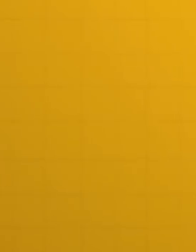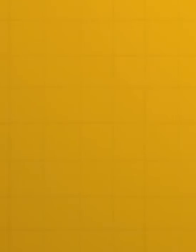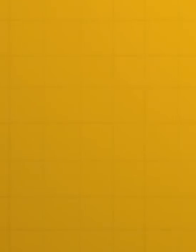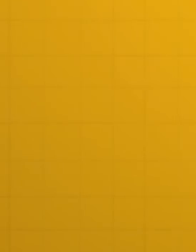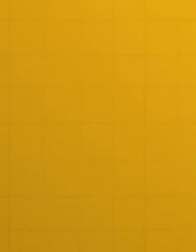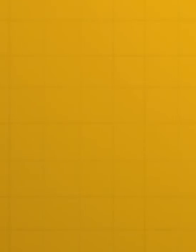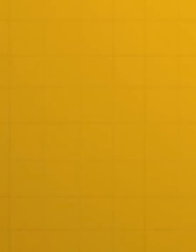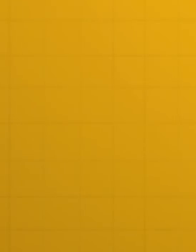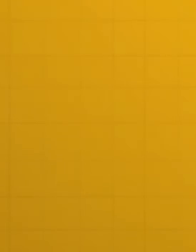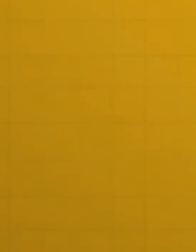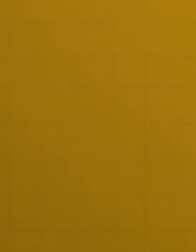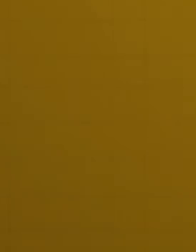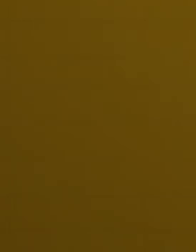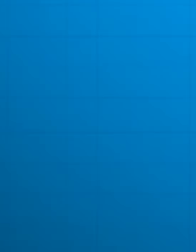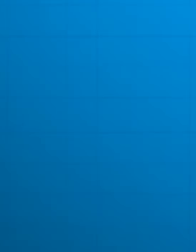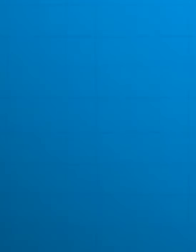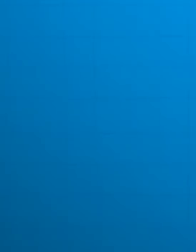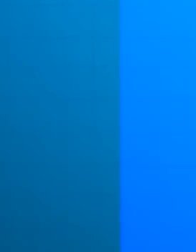aí